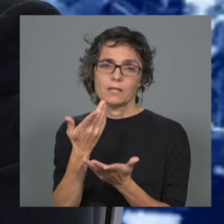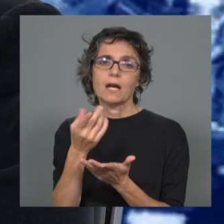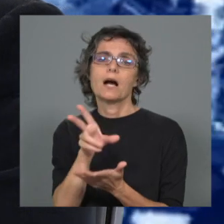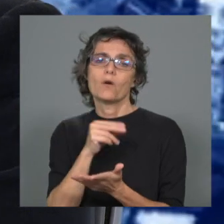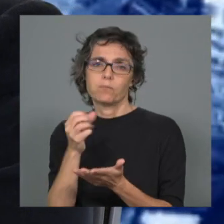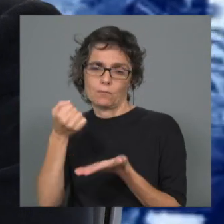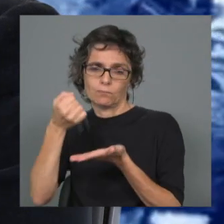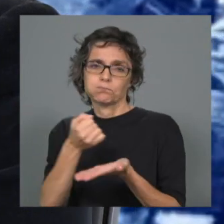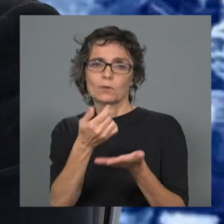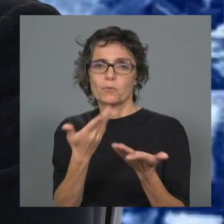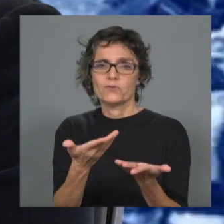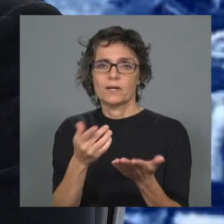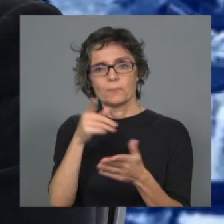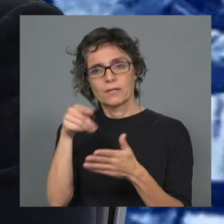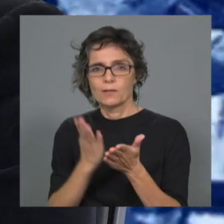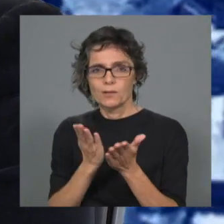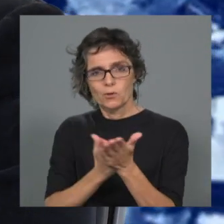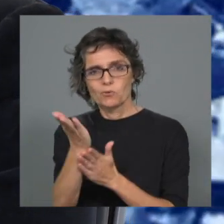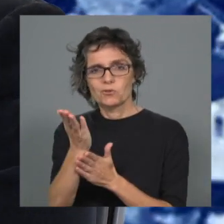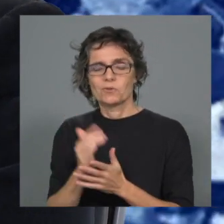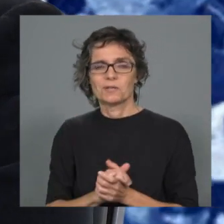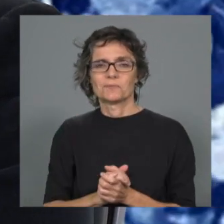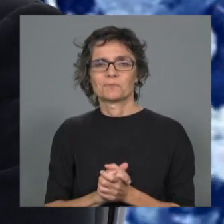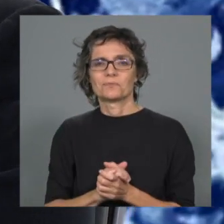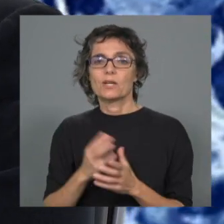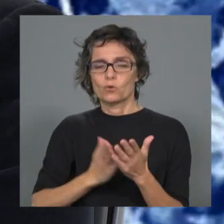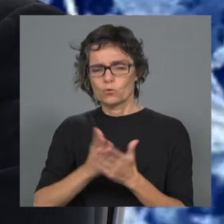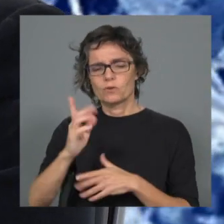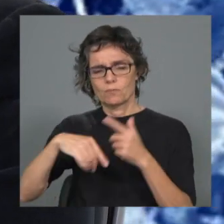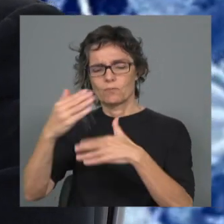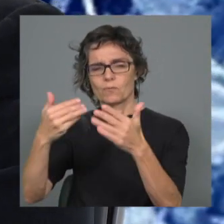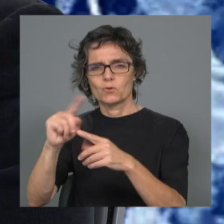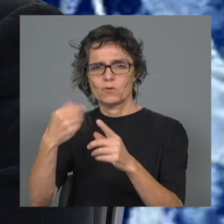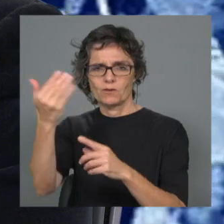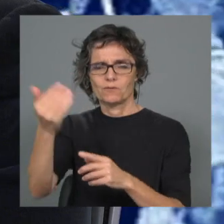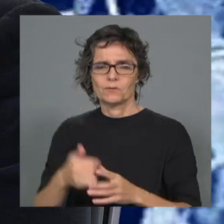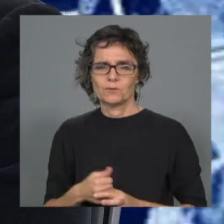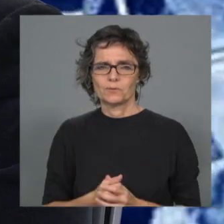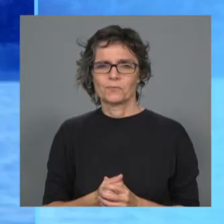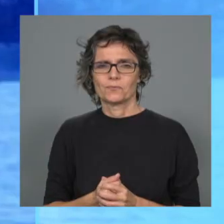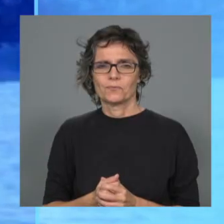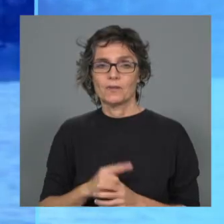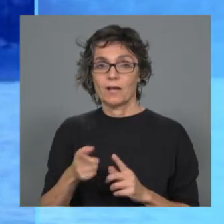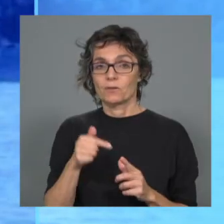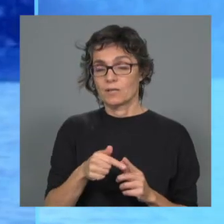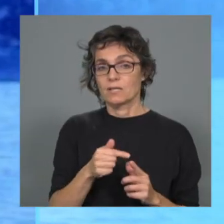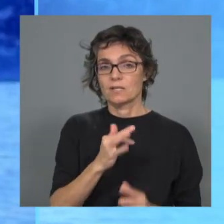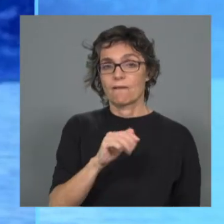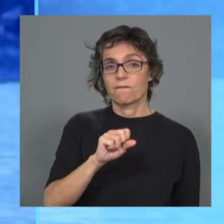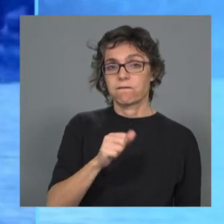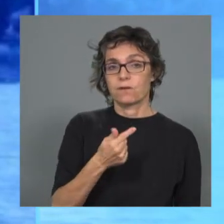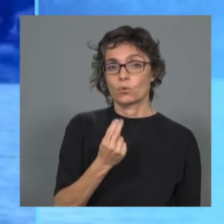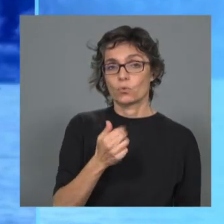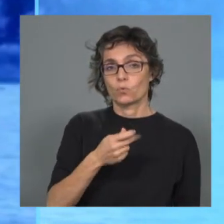E, portanto, de facto, nós este ano iniciámos esse prémio e vamos continuar durante os próximos anos. Muito bem. Este ano foi atribuído a Fatou Banora, que